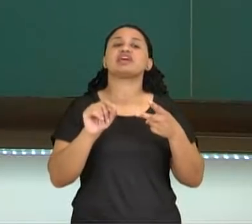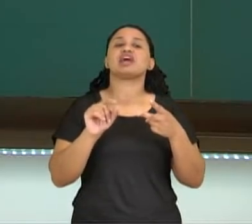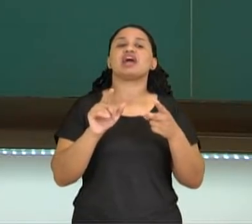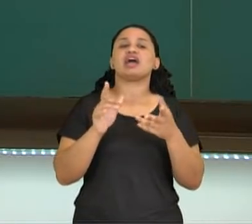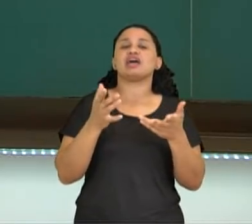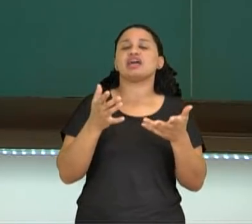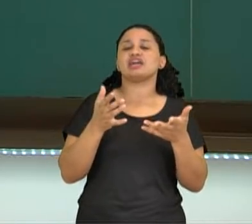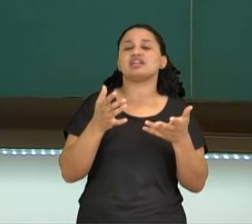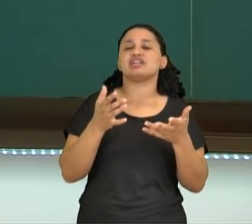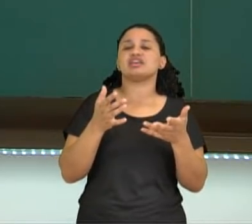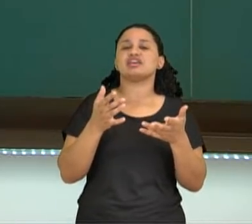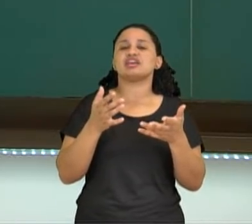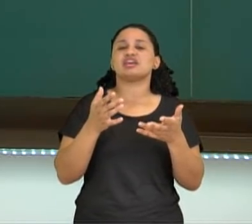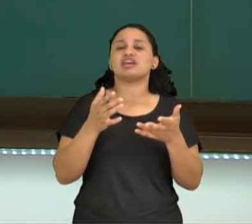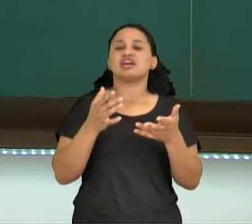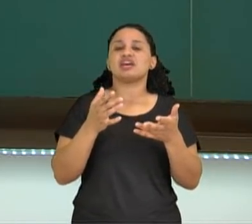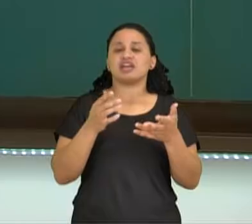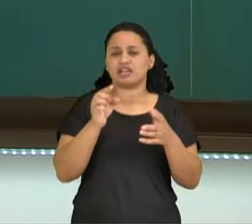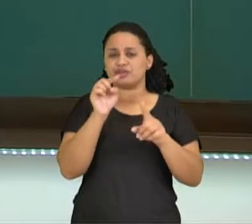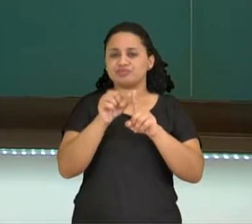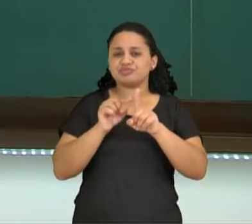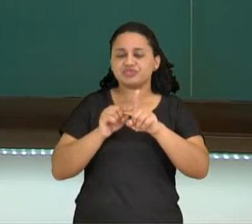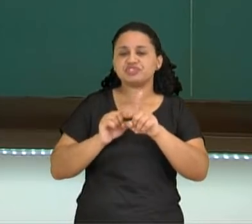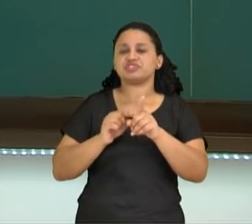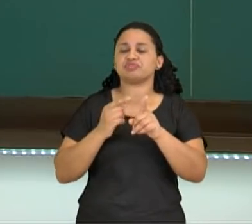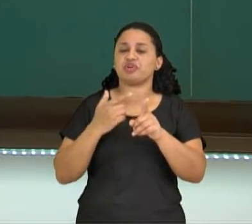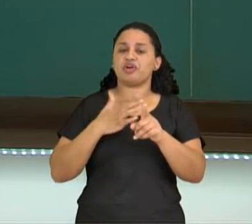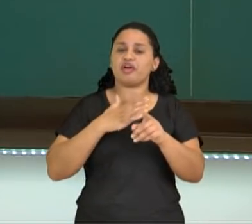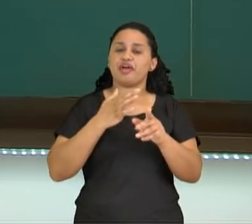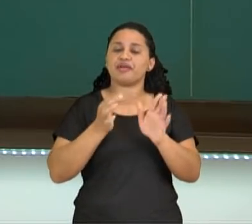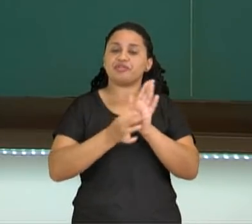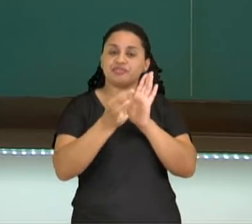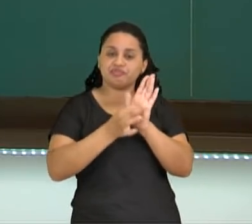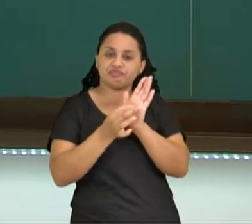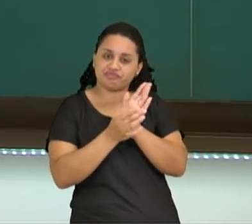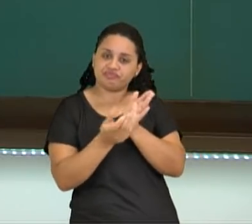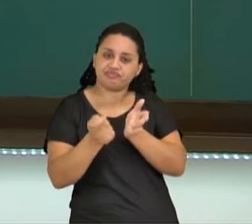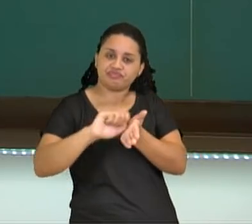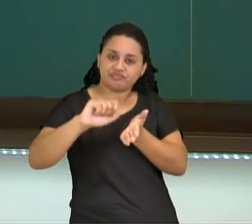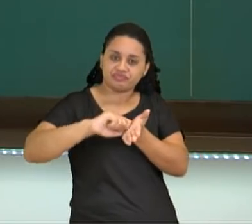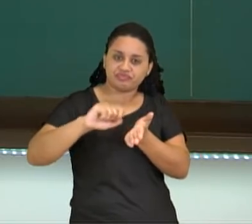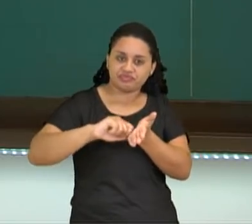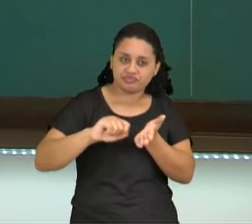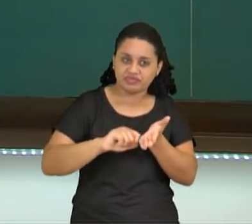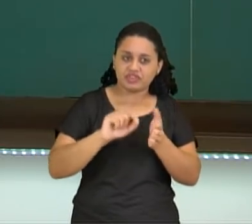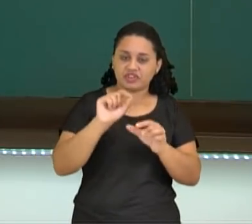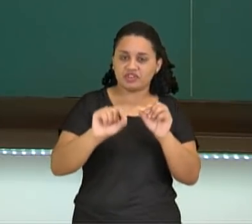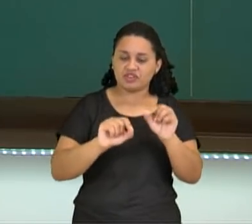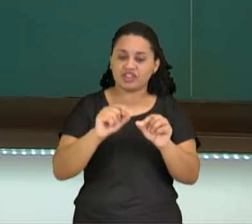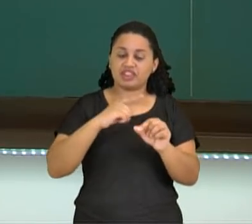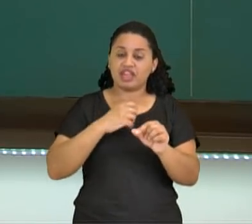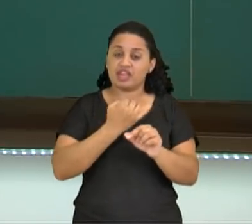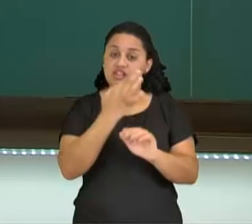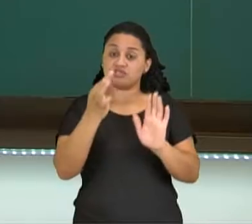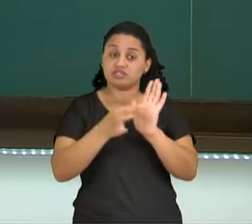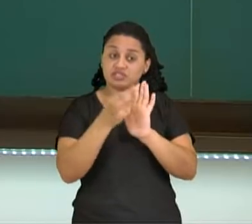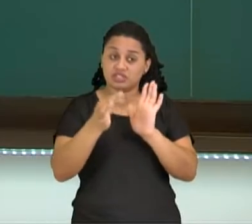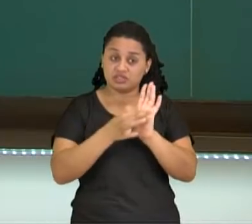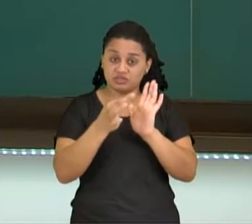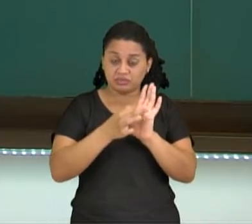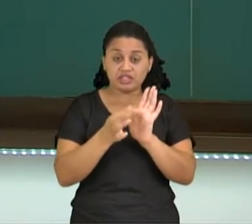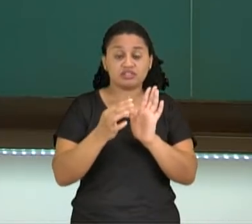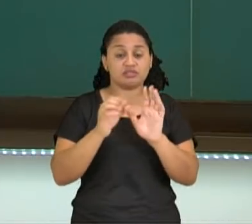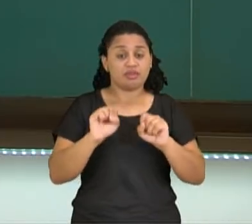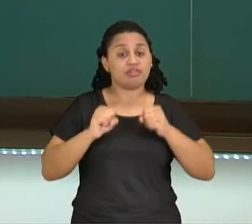argumentativo, né? Lembrando o que é dissertativo argumentativo? Ou seja, ele disserta e usa argumentos, né, para defender uma